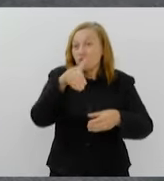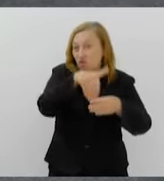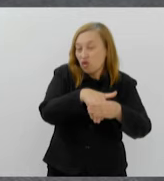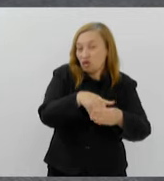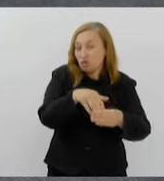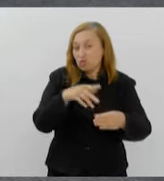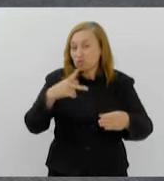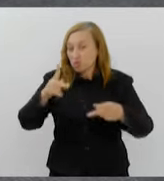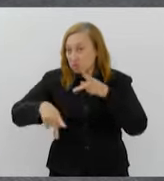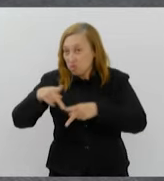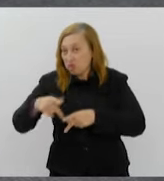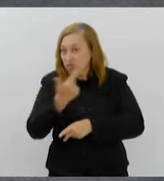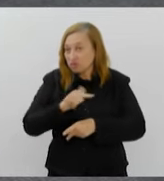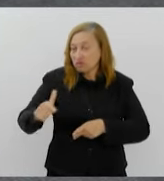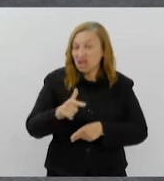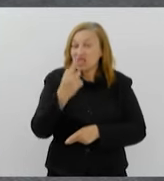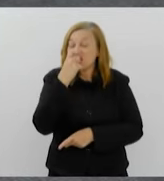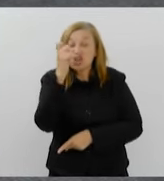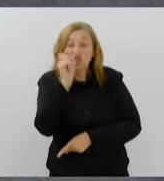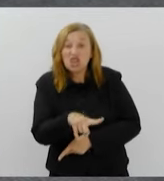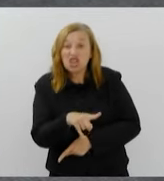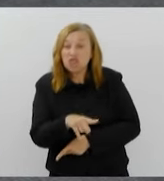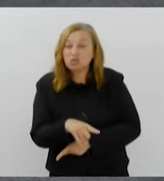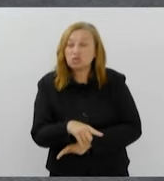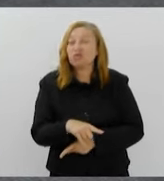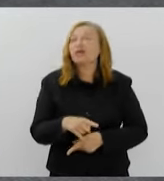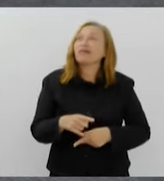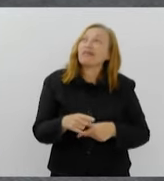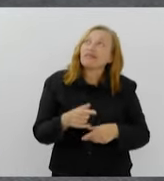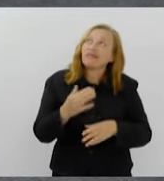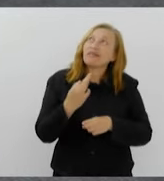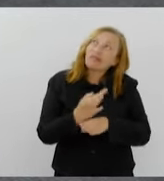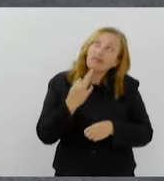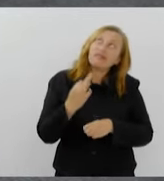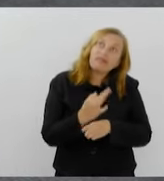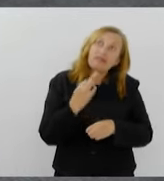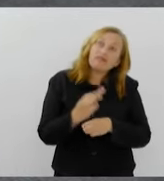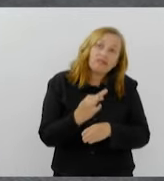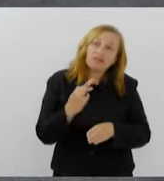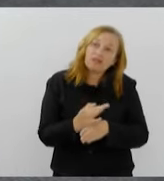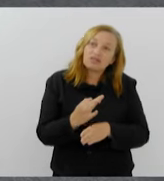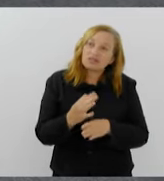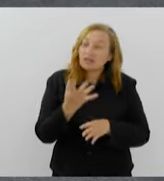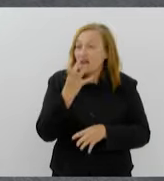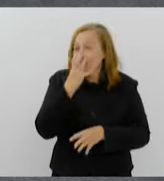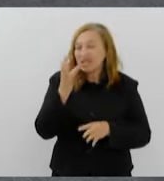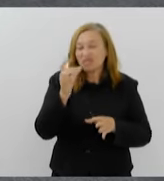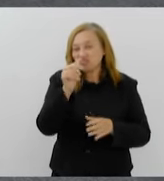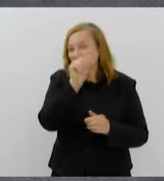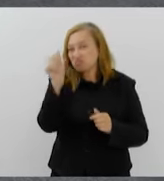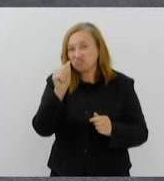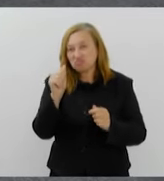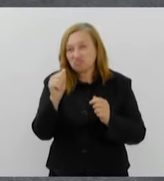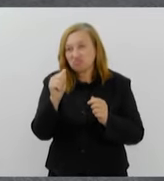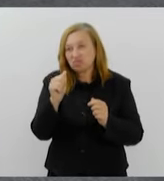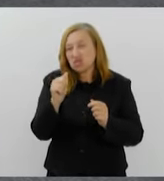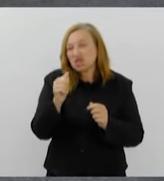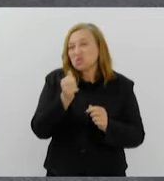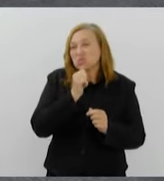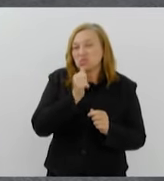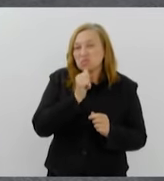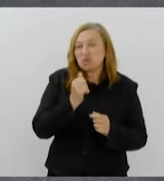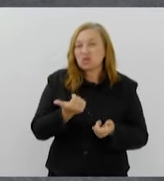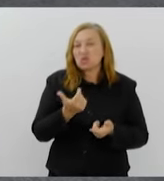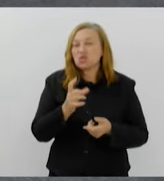tem um bando de lixo tentam tentam tentam tentam não tem admiração de ninguém só vivem disso Desse